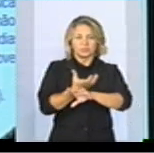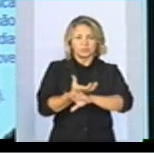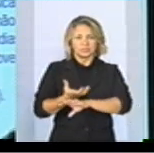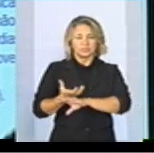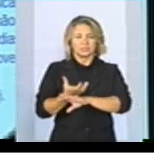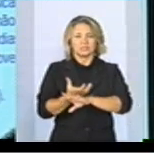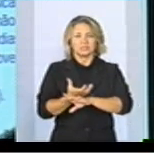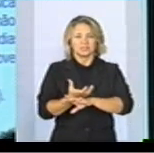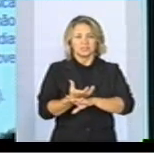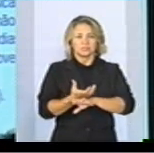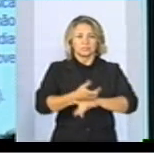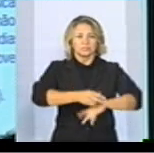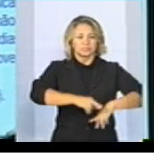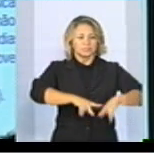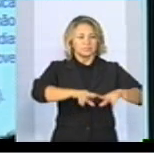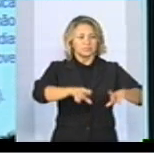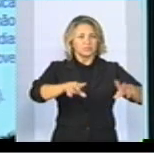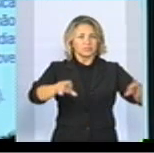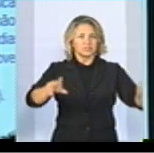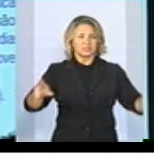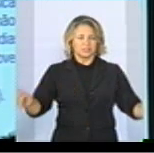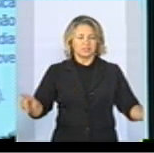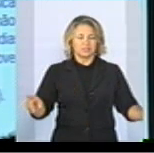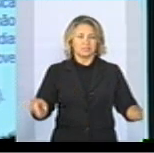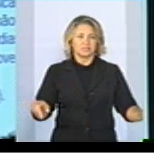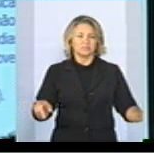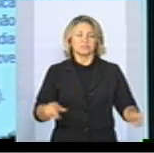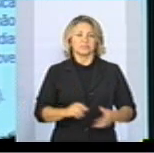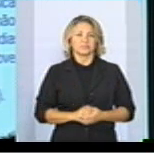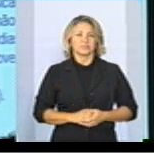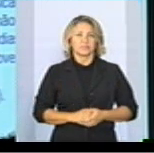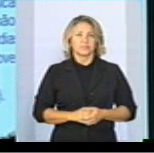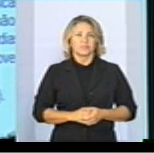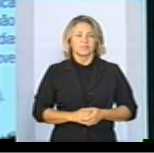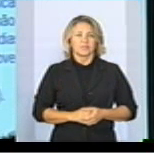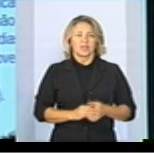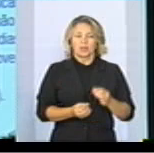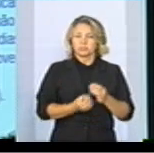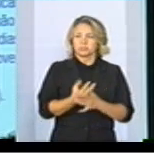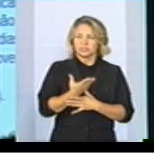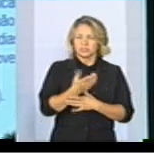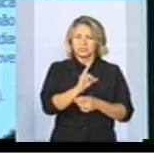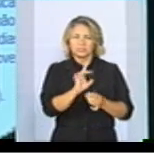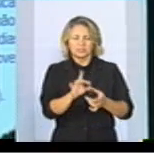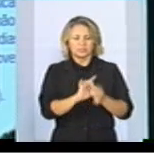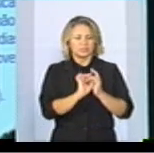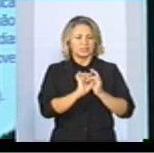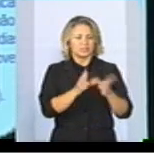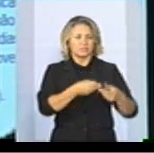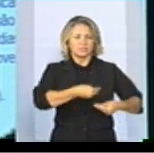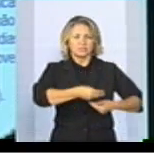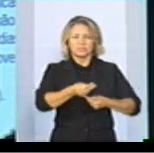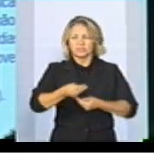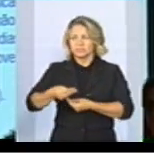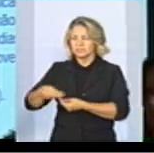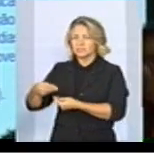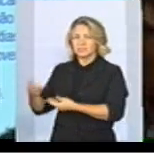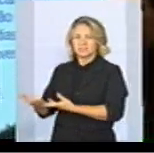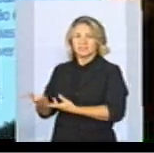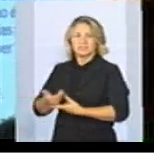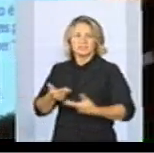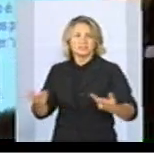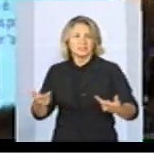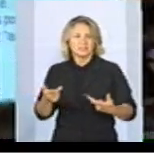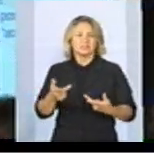ao consumidor homogêneo. A audiência não é o resultado livre de distribuição da gama das